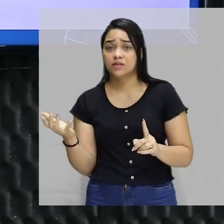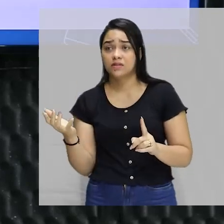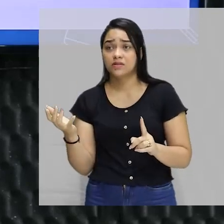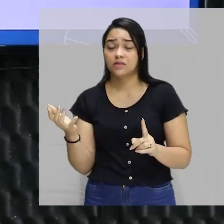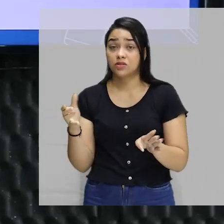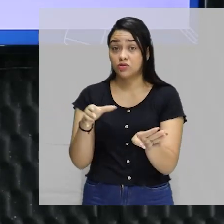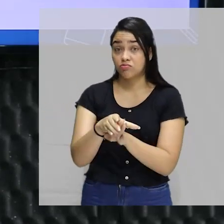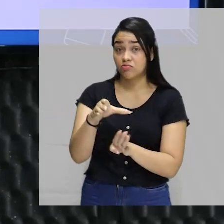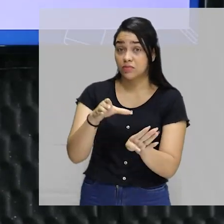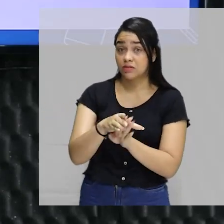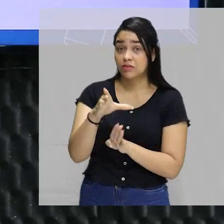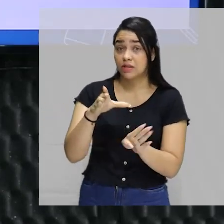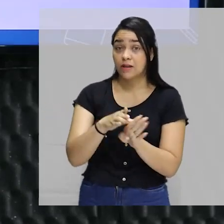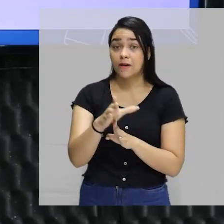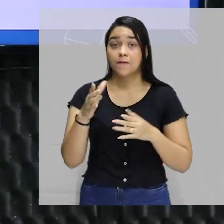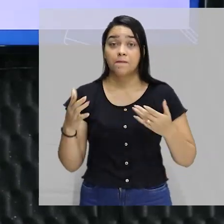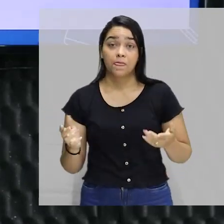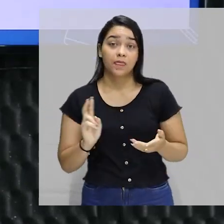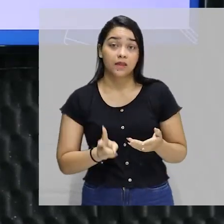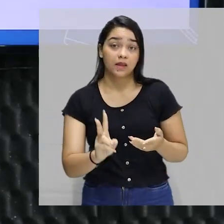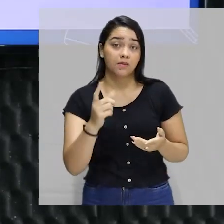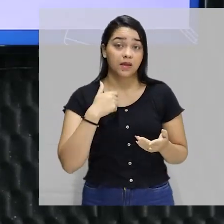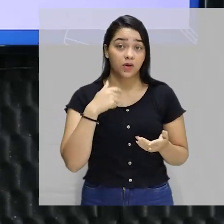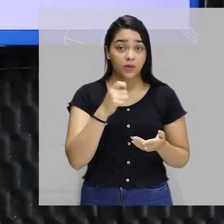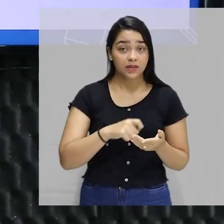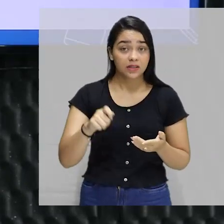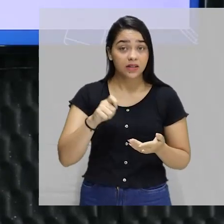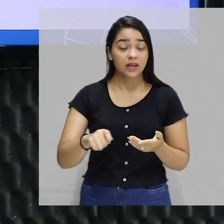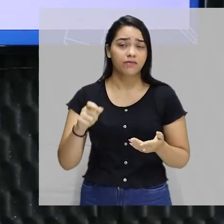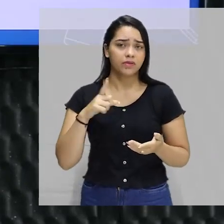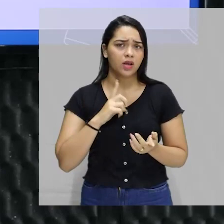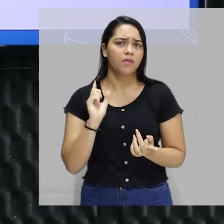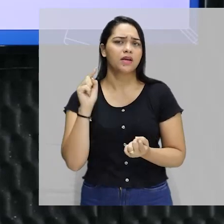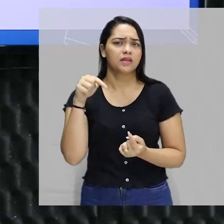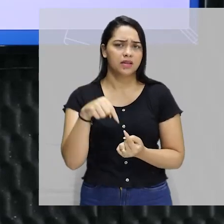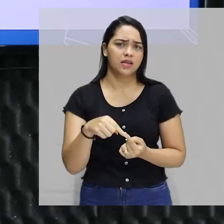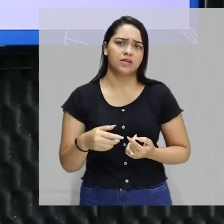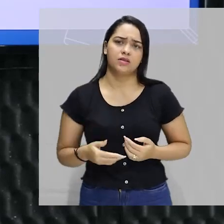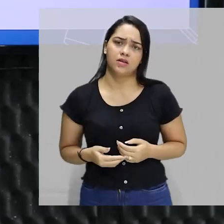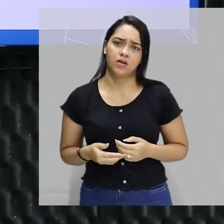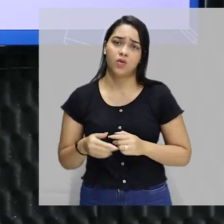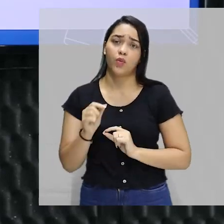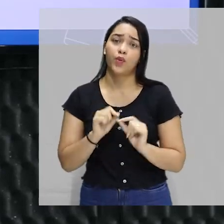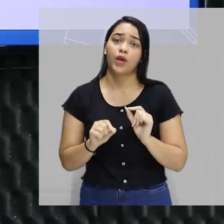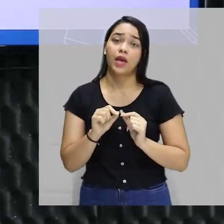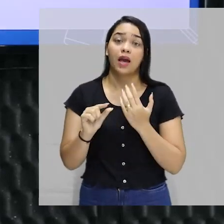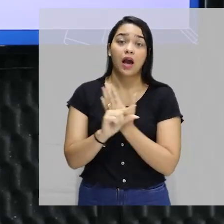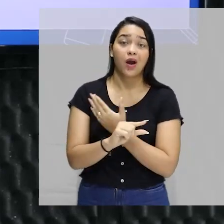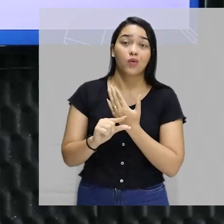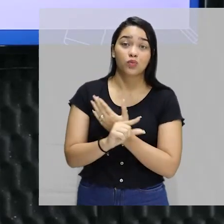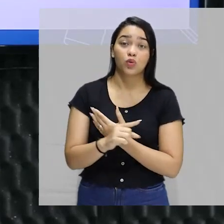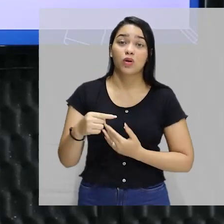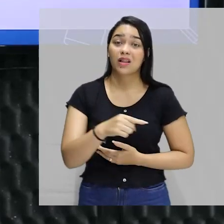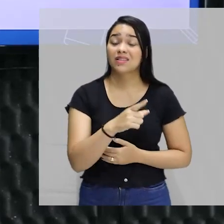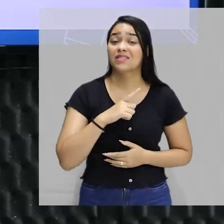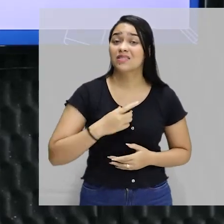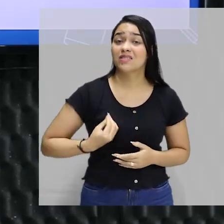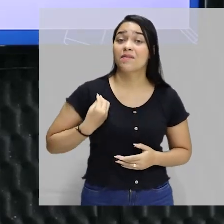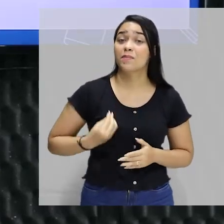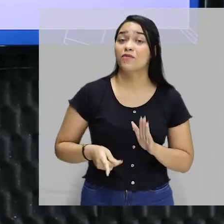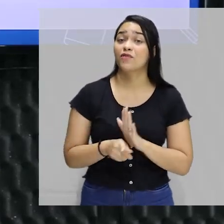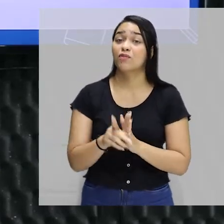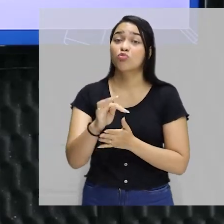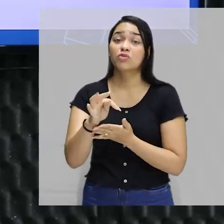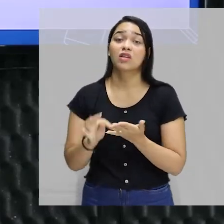de instruir. Então, sempre quando eu escrevo, eu tenho uma intenção. Né? A intenção do autor, ela fica presente ali no